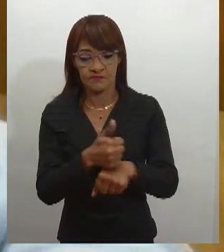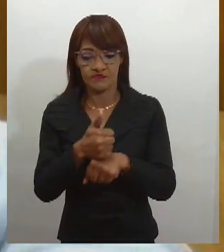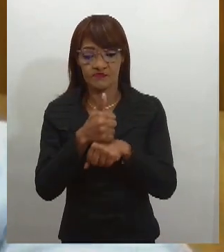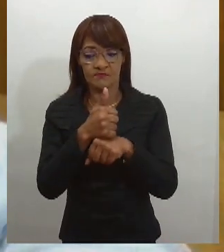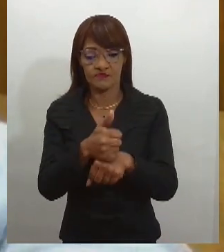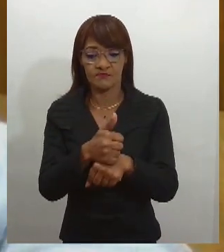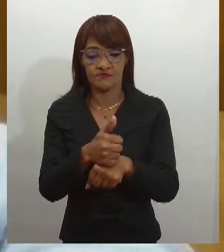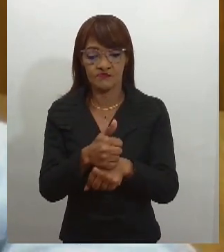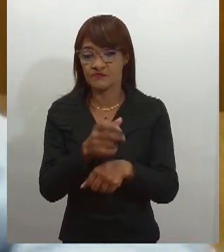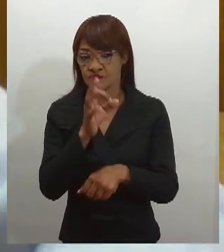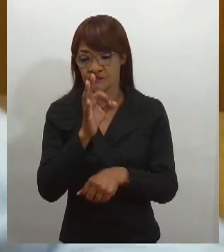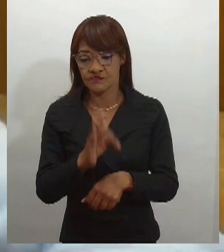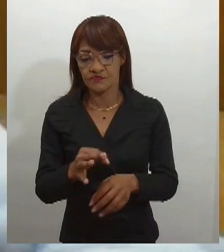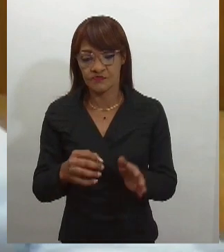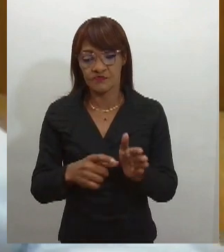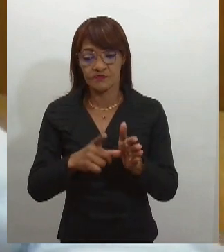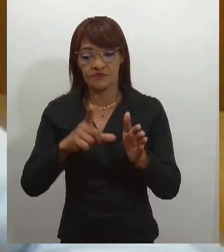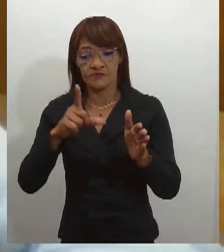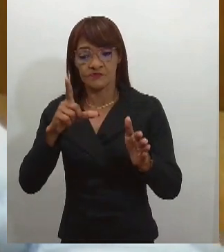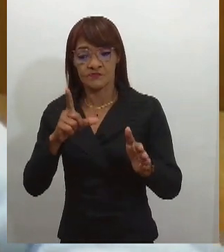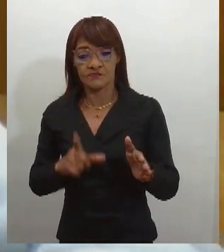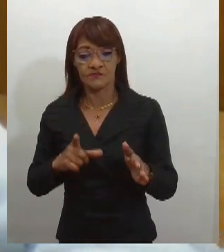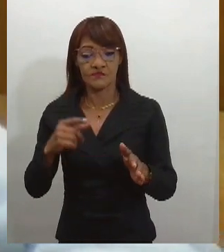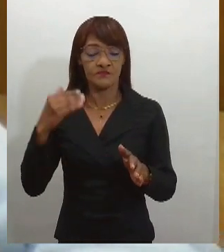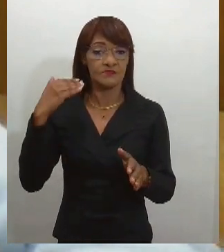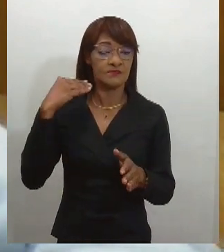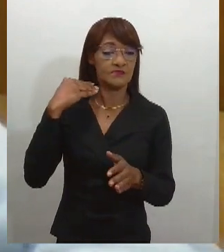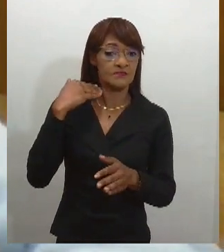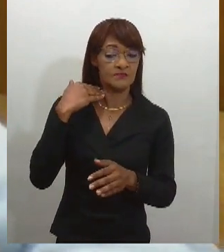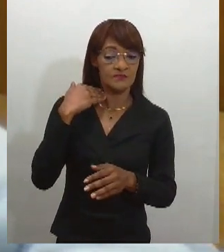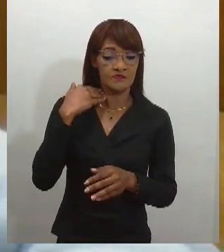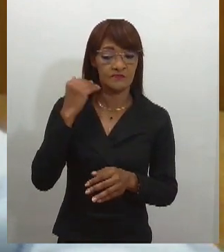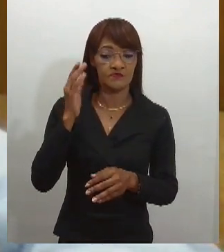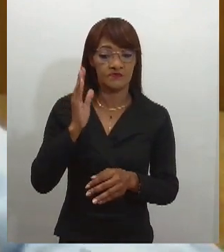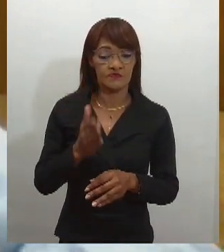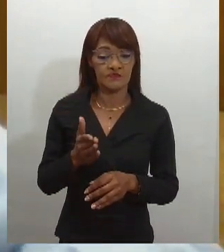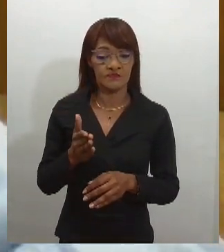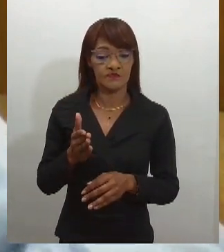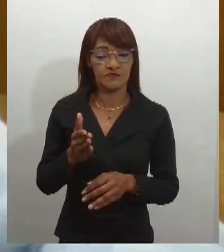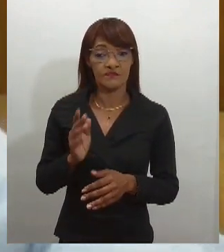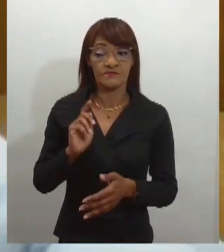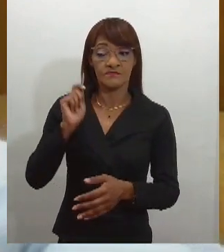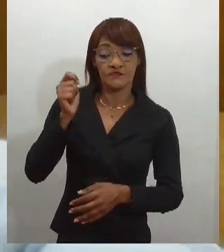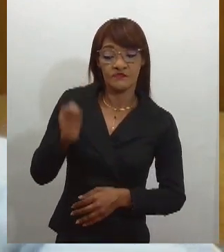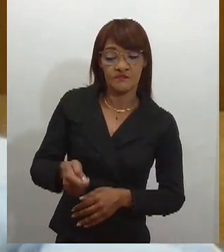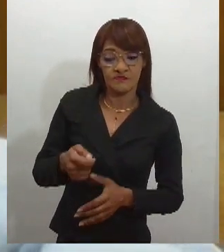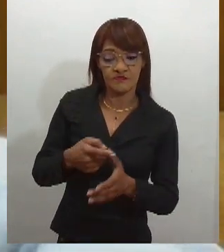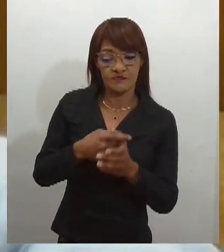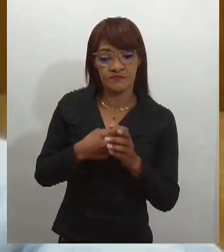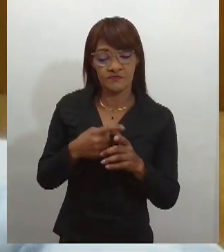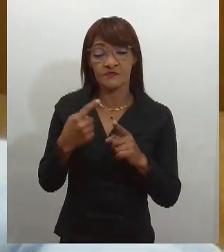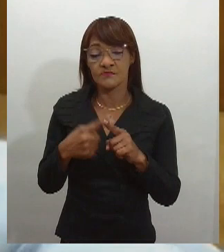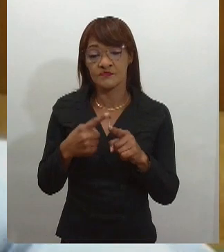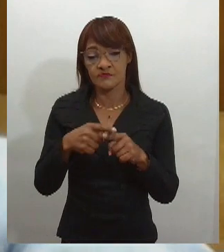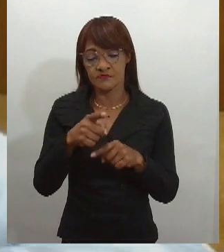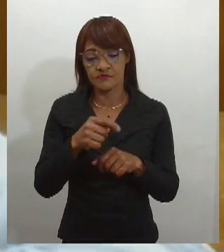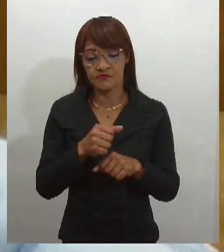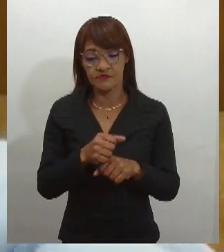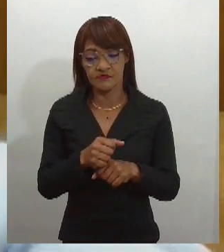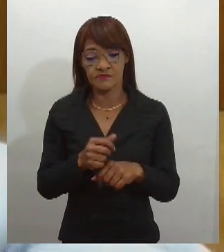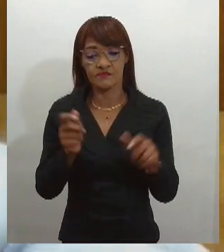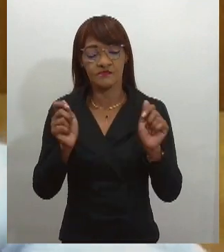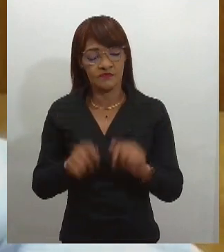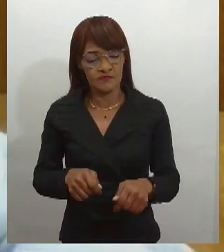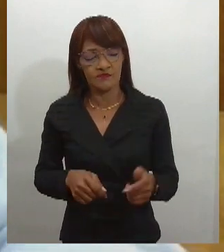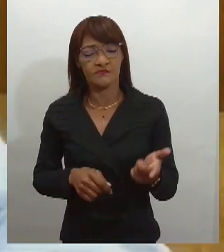Antes de procurar os próprios bancos para fazer essa renegociação, porque você pode acabar caindo também na